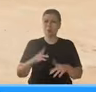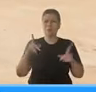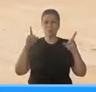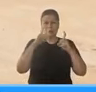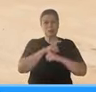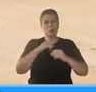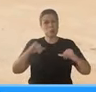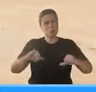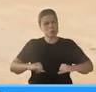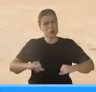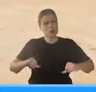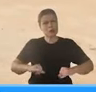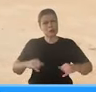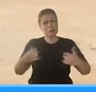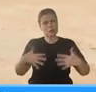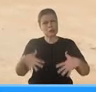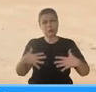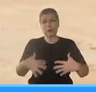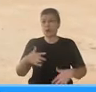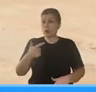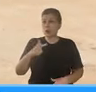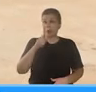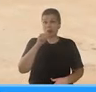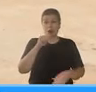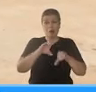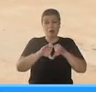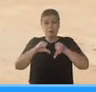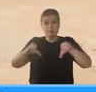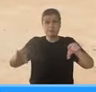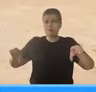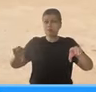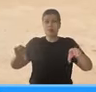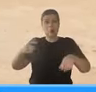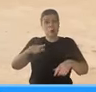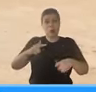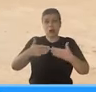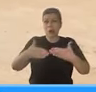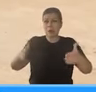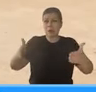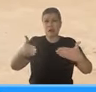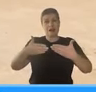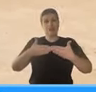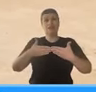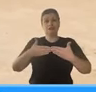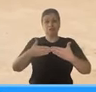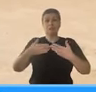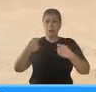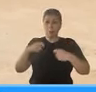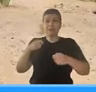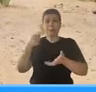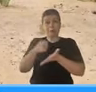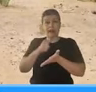que aqui é o maior sofrimento que nós temos. Porque nós não temos uma doutora, nós não temos uma